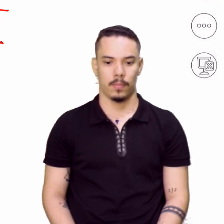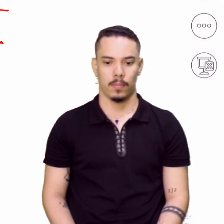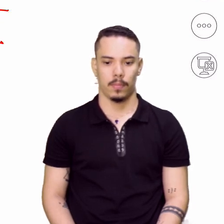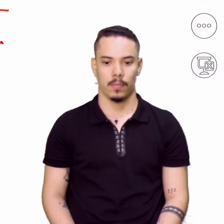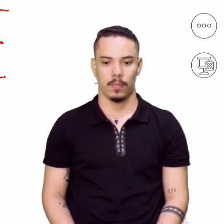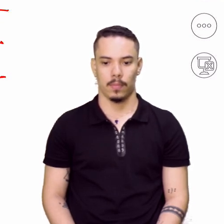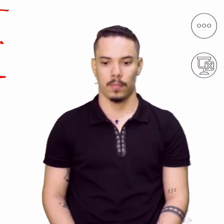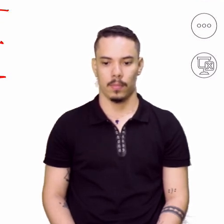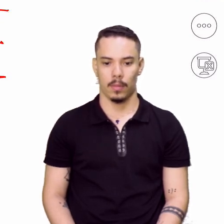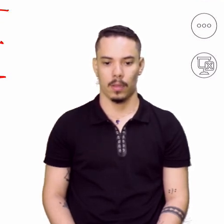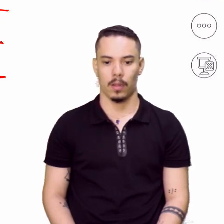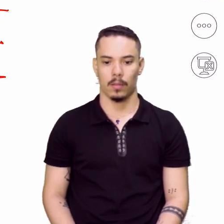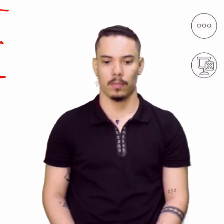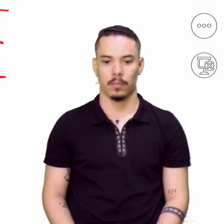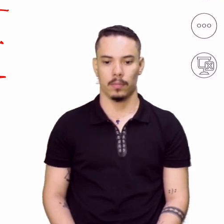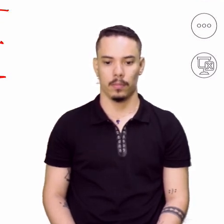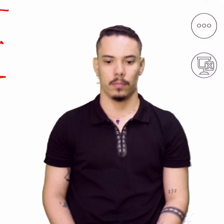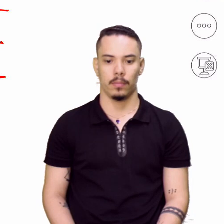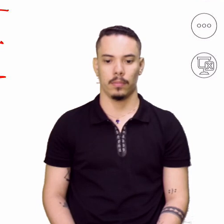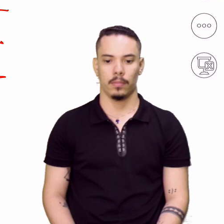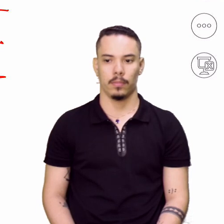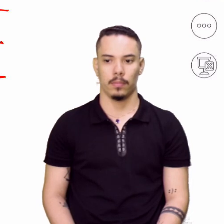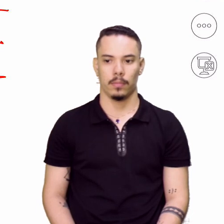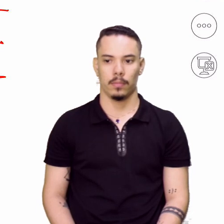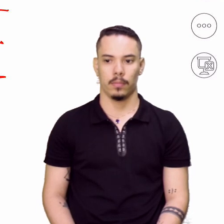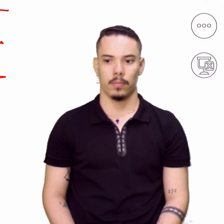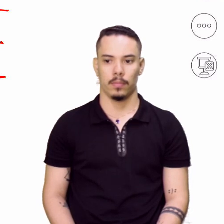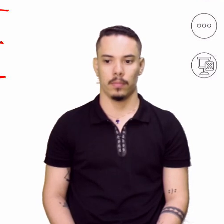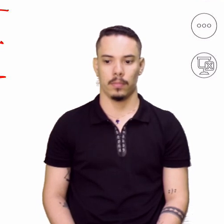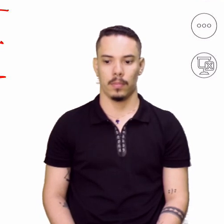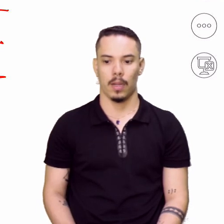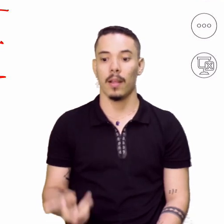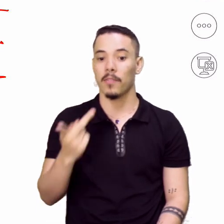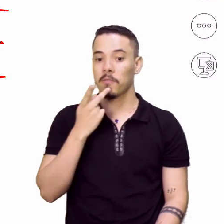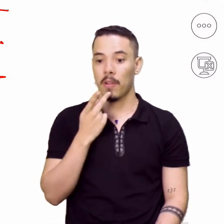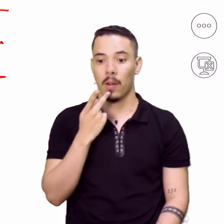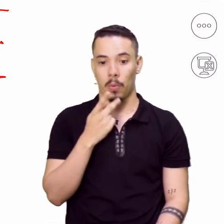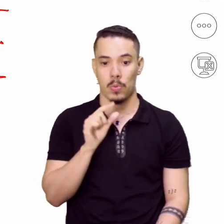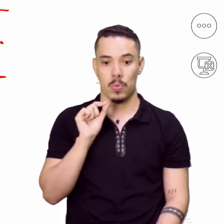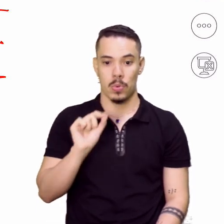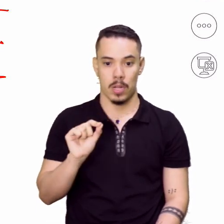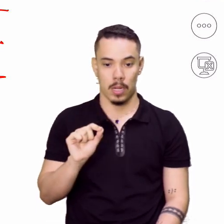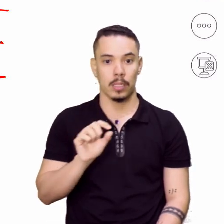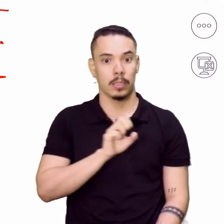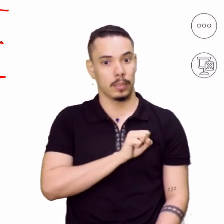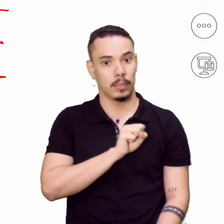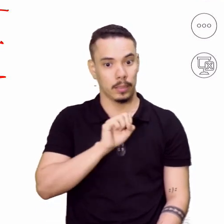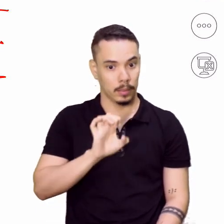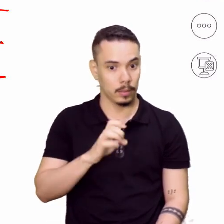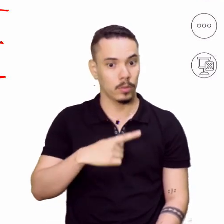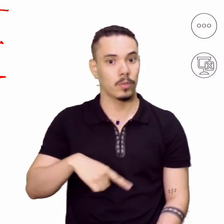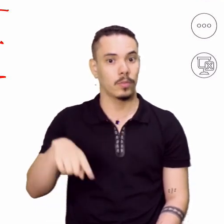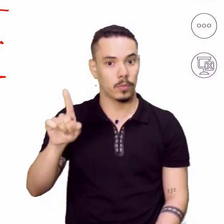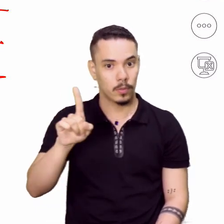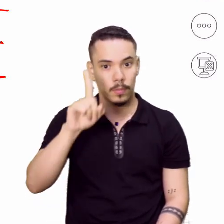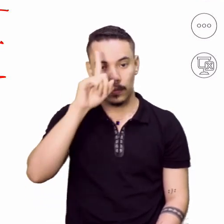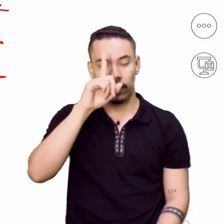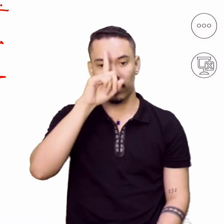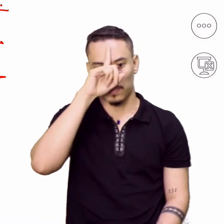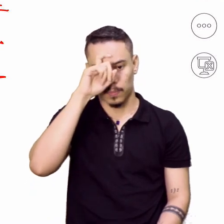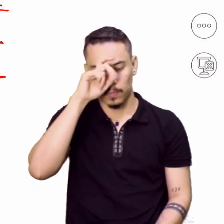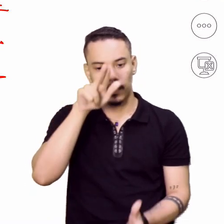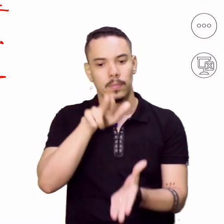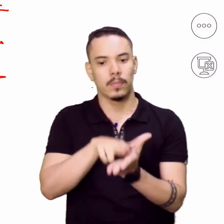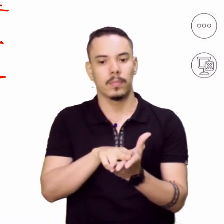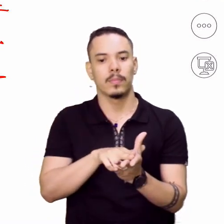Box and I will eat on My Way então ele fala assim se eu for para a unidade básica de saúde eu vou